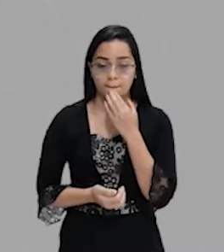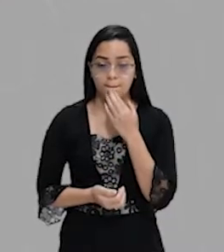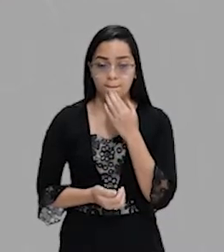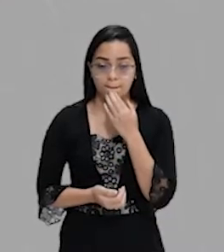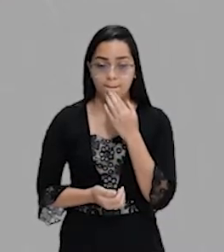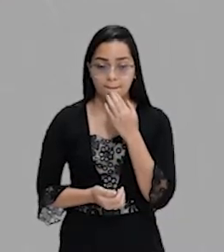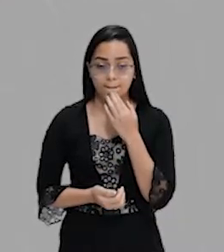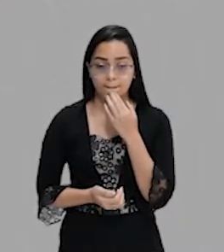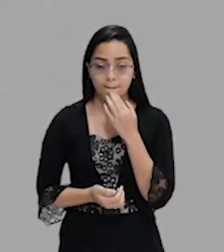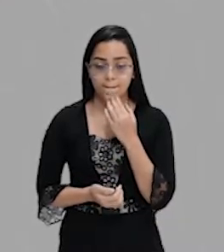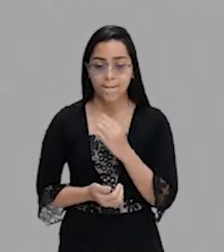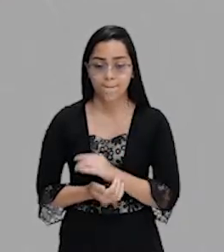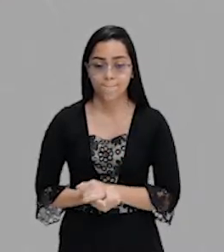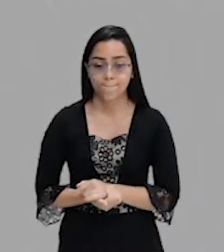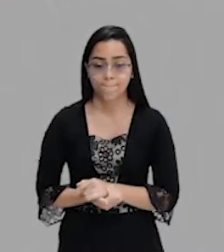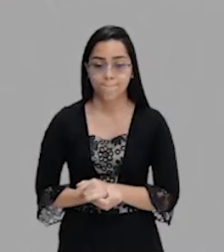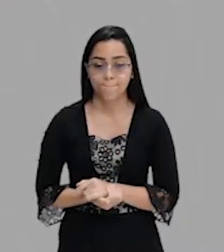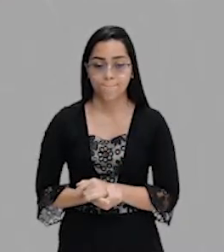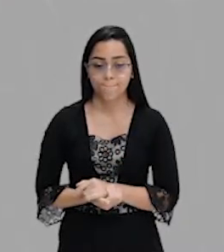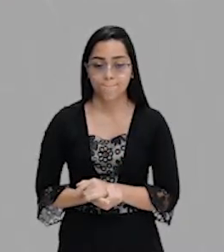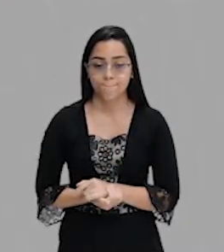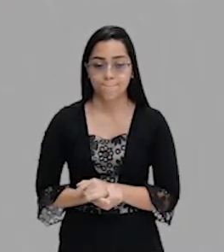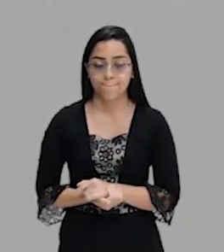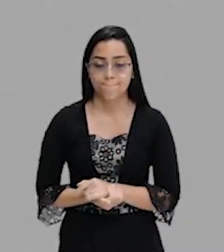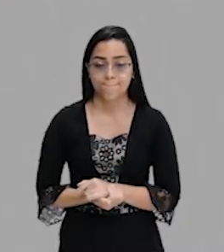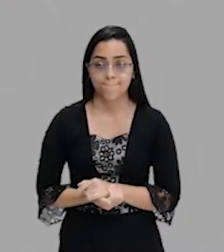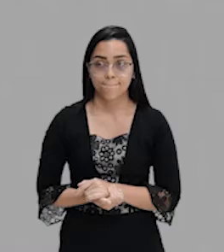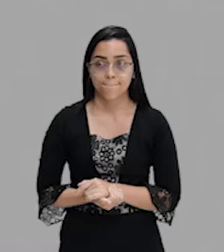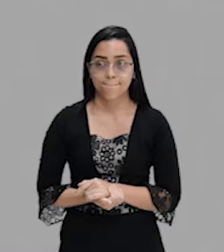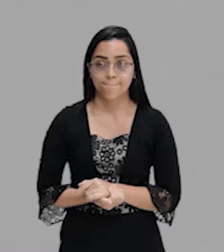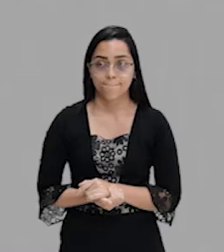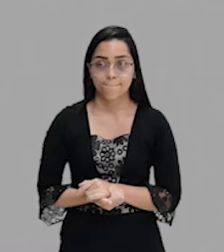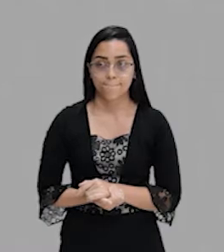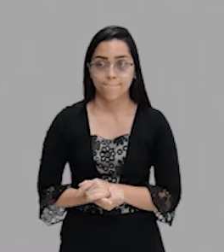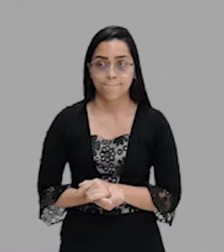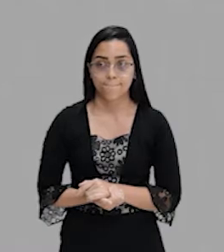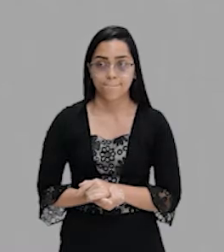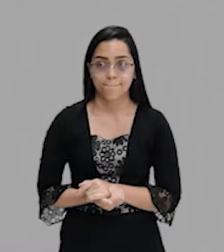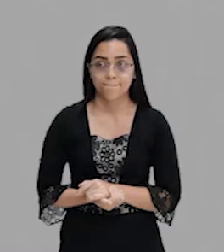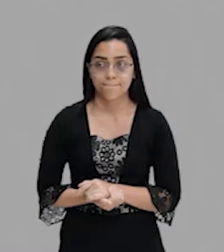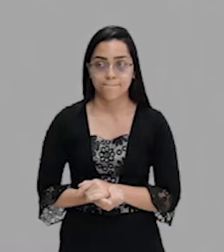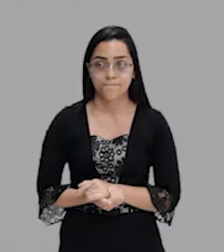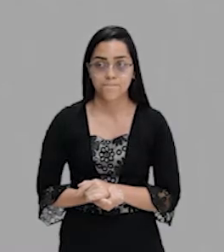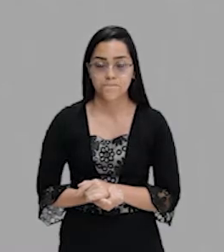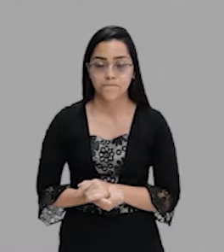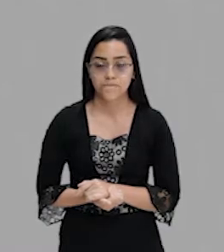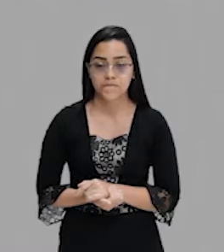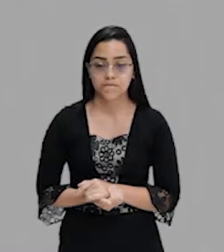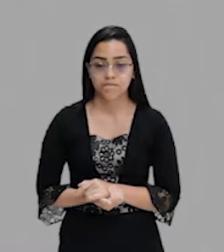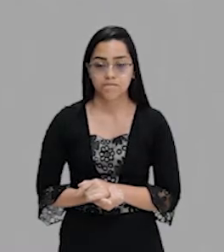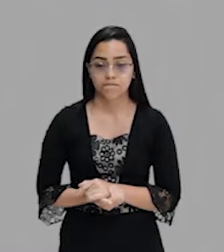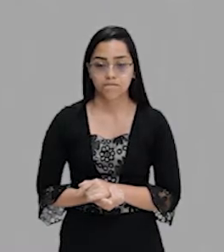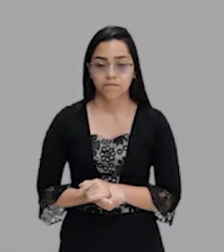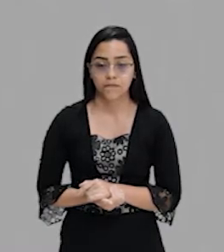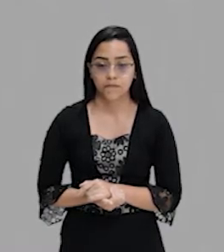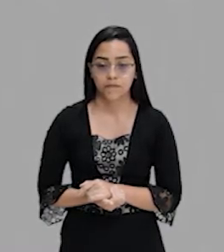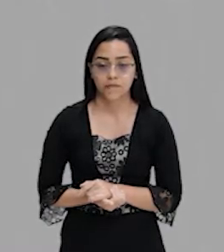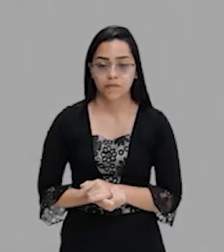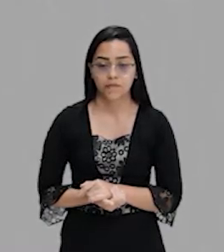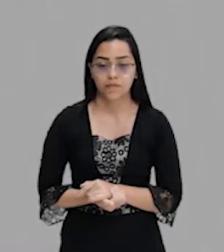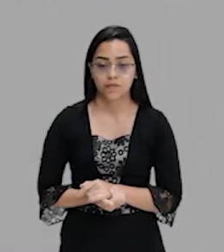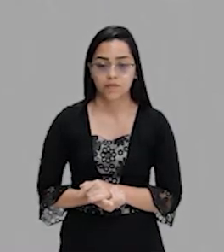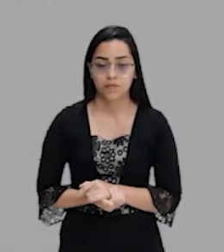1,23% da massa da Terra, certo? Olha só, a Lua em relação à Terra ela tem uma massa muito pequena, né, quase que